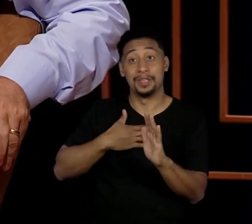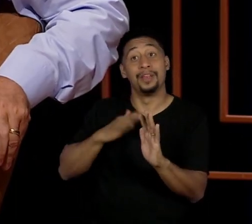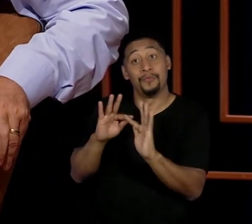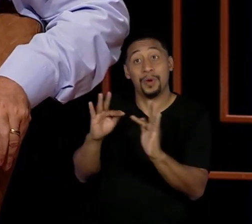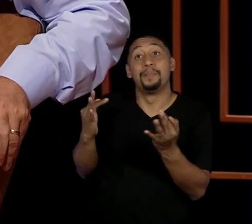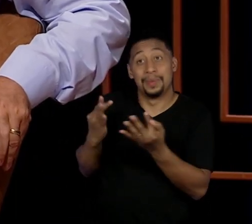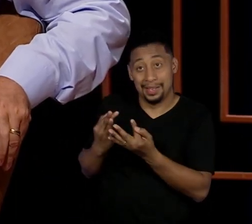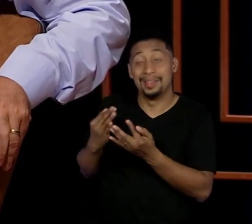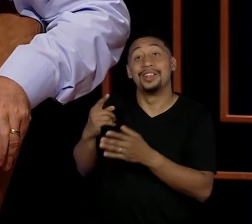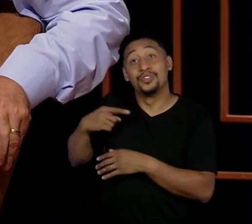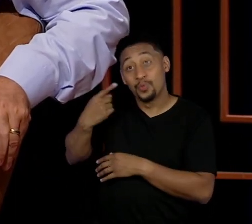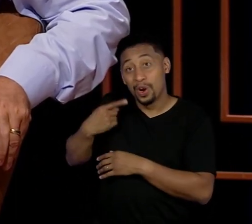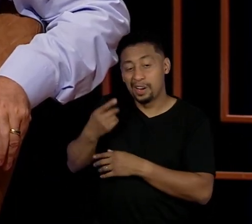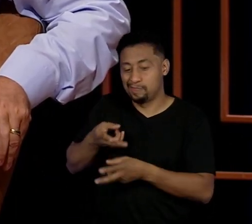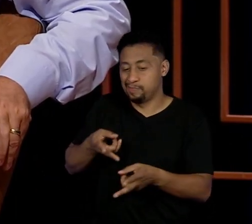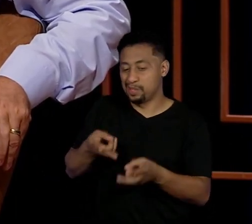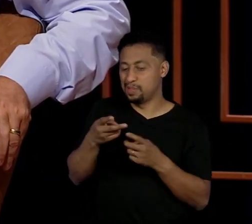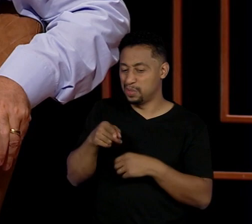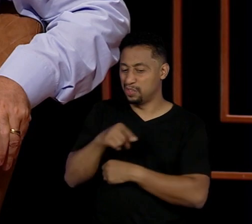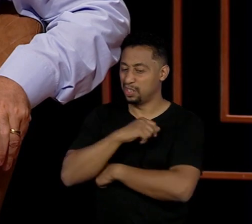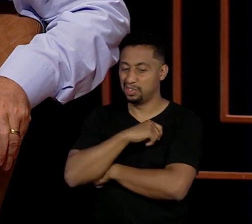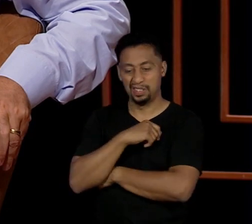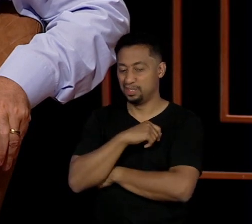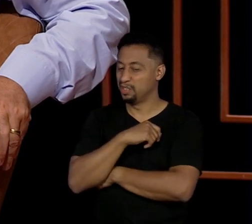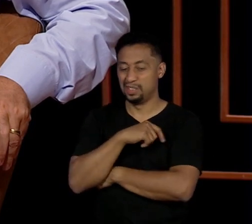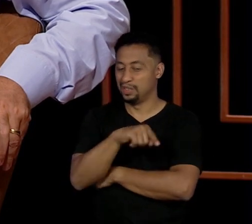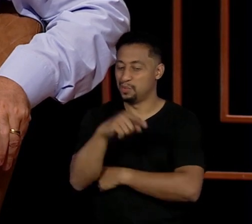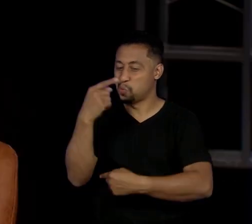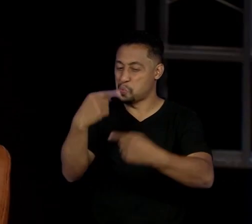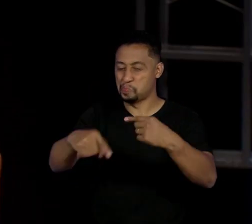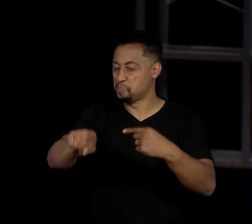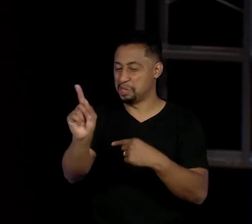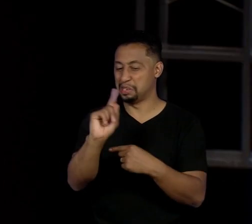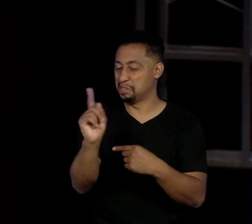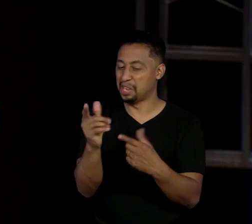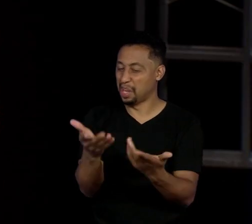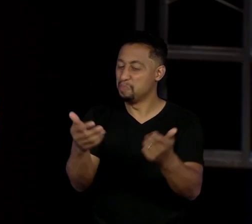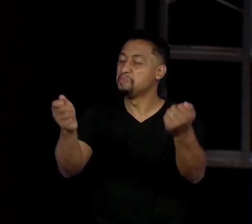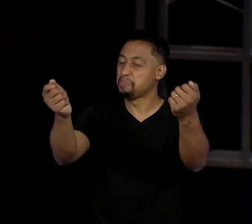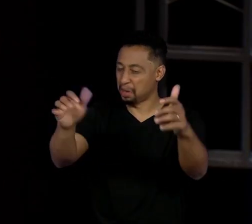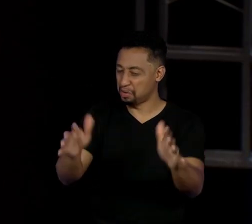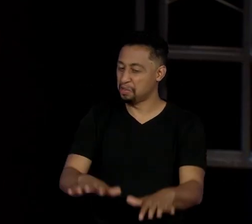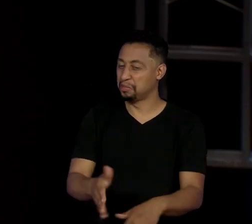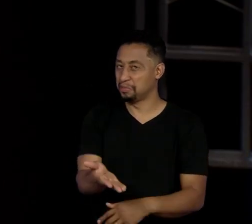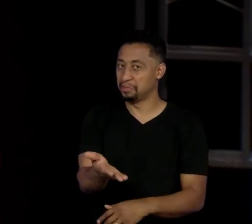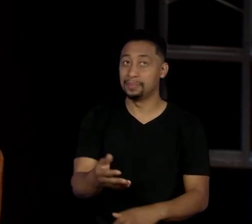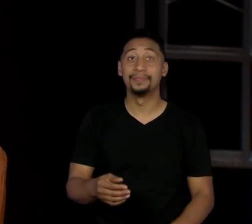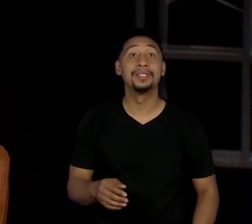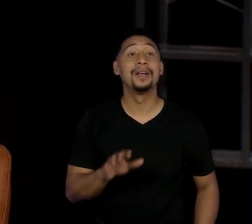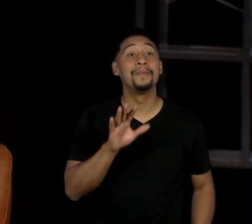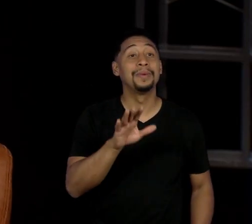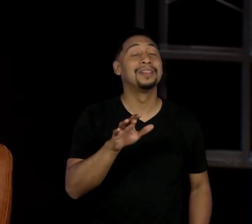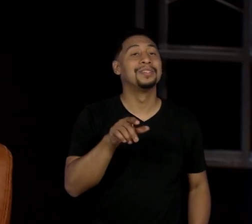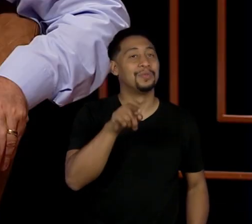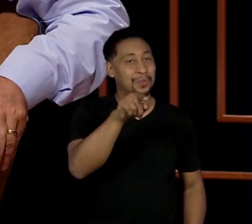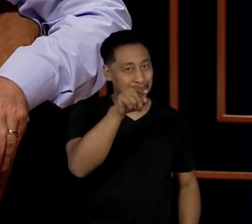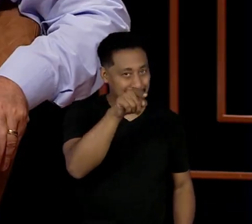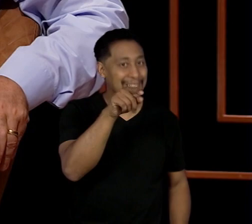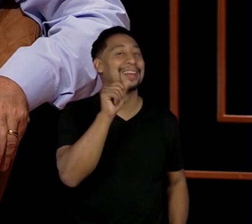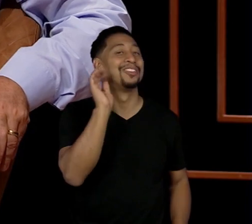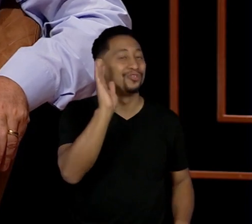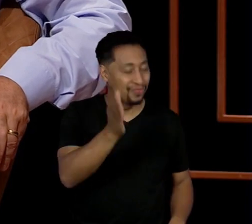que ali não ia rolar, ia ser uma desgraça. Mas teve a versão Otávio Miller bancário também,